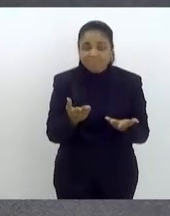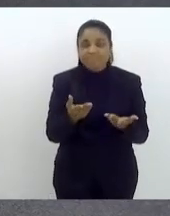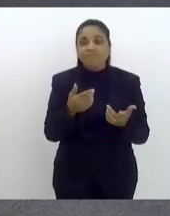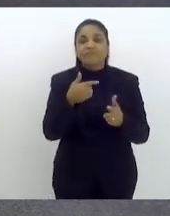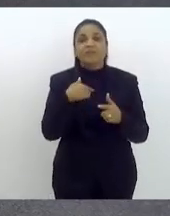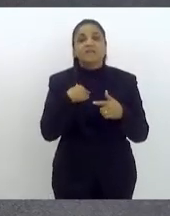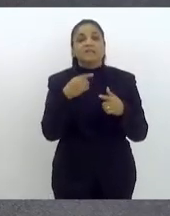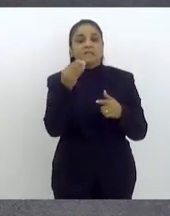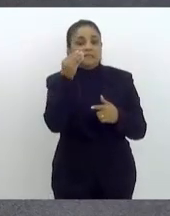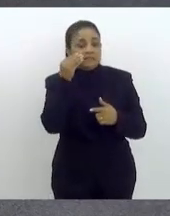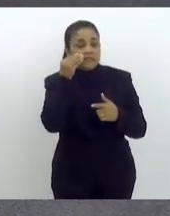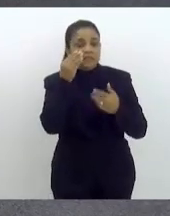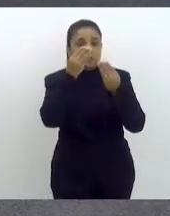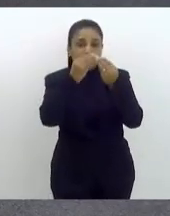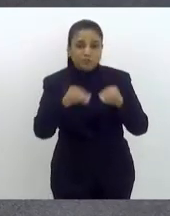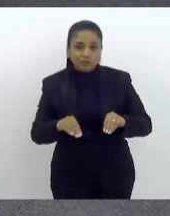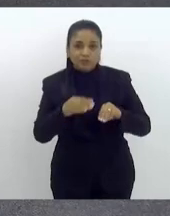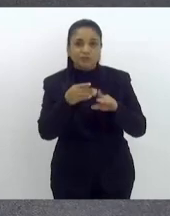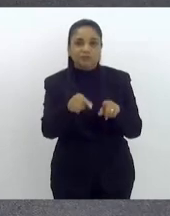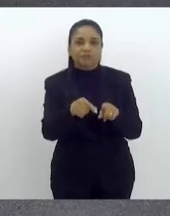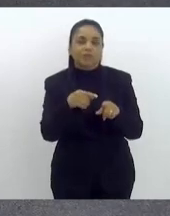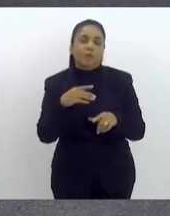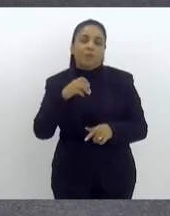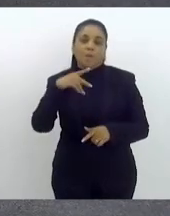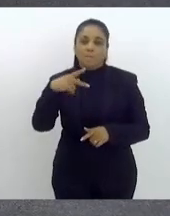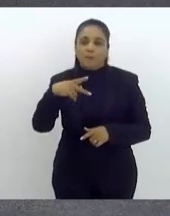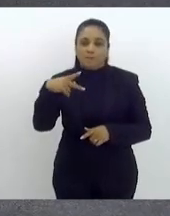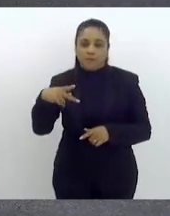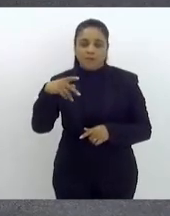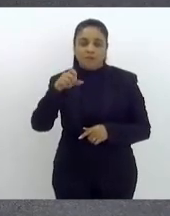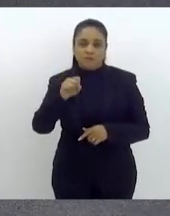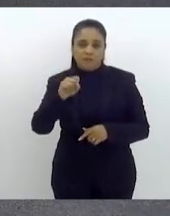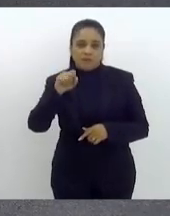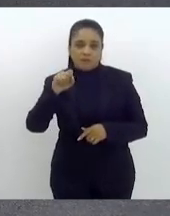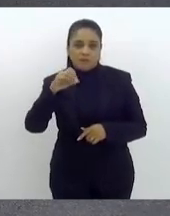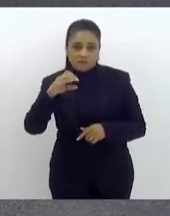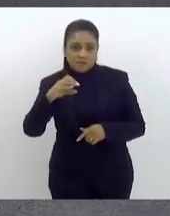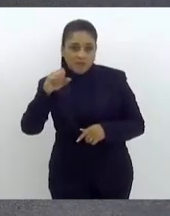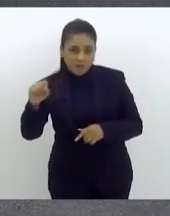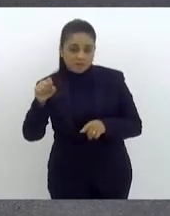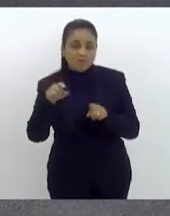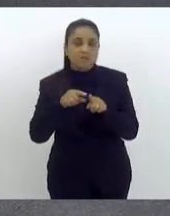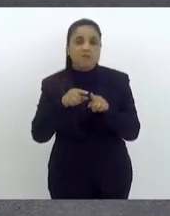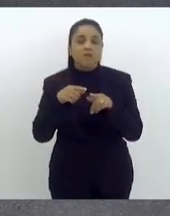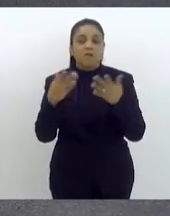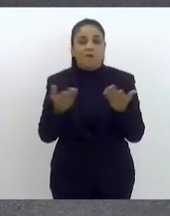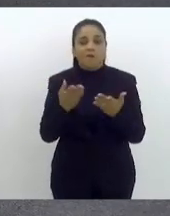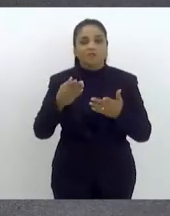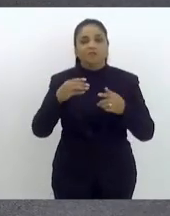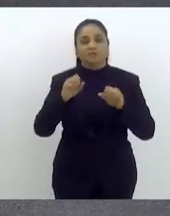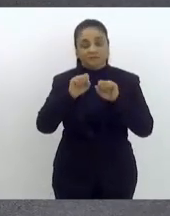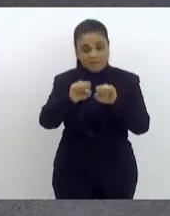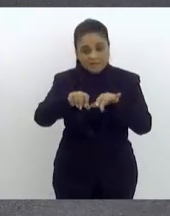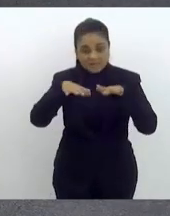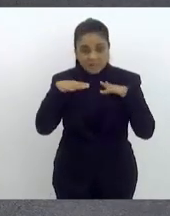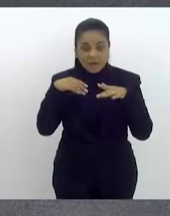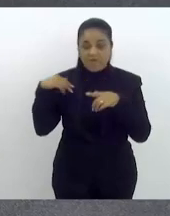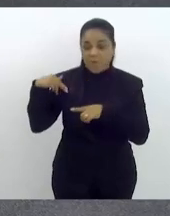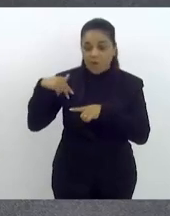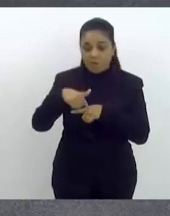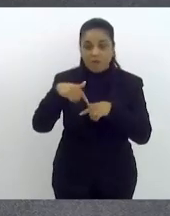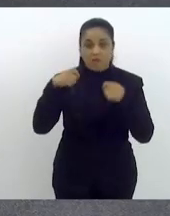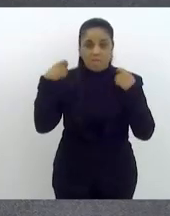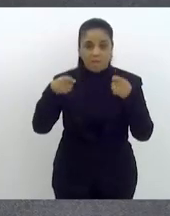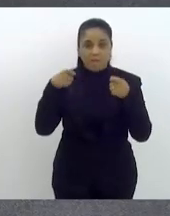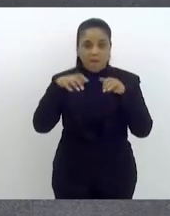desconstruir O pccs que foi conquistado com muita luta os profissionais estão em Assembleia agora vão caminhar até aqui alerj e